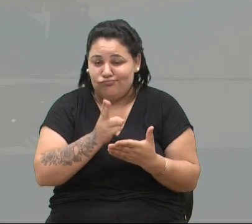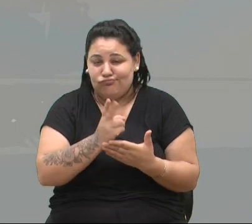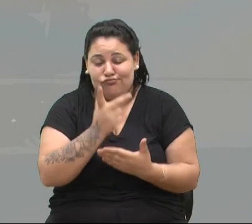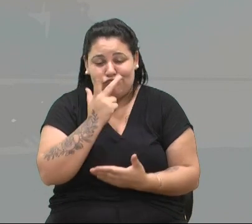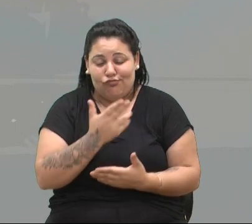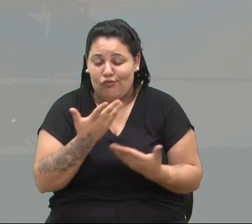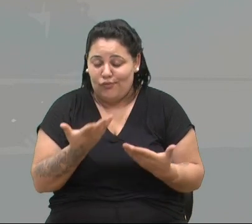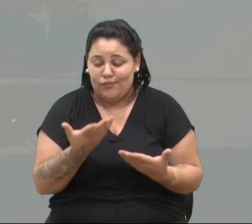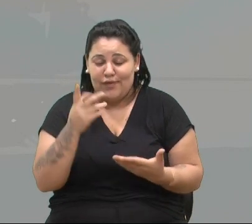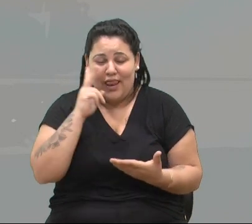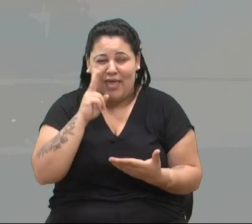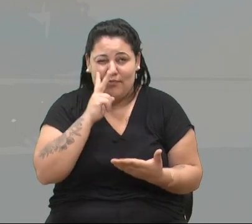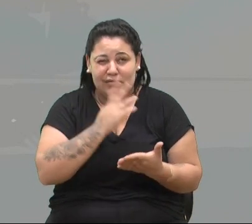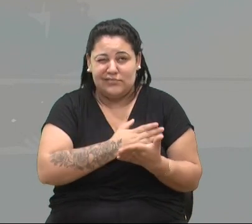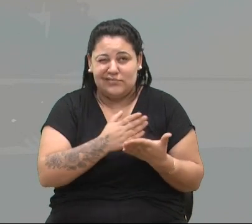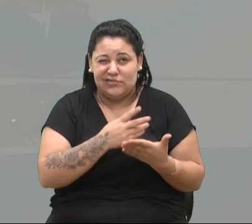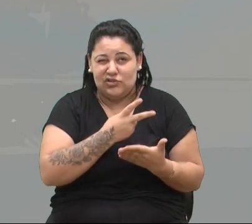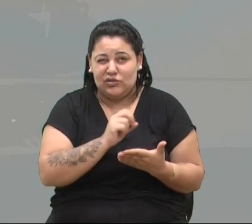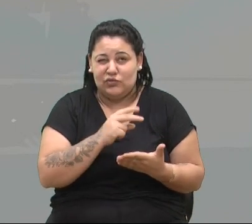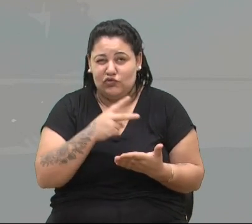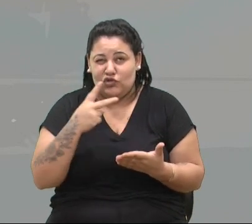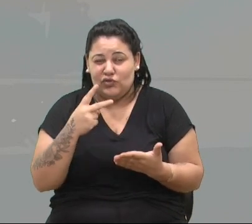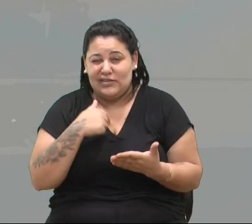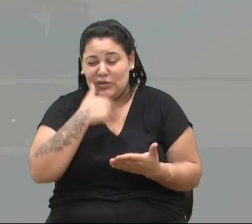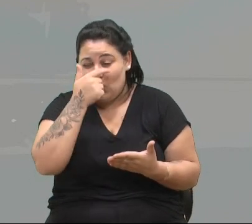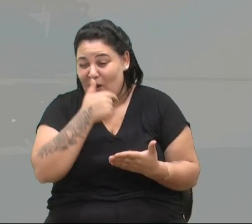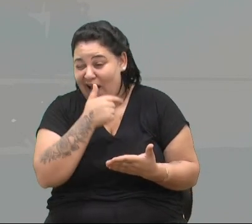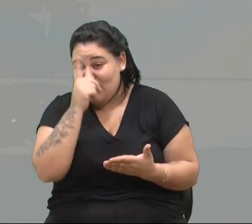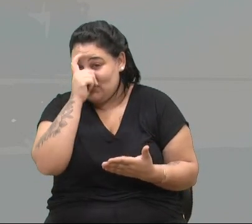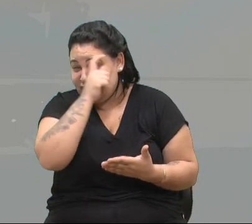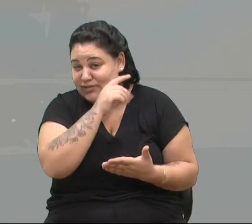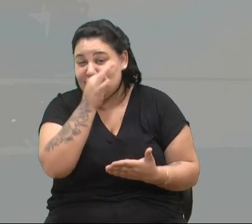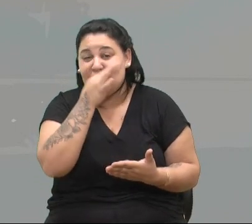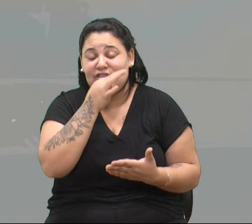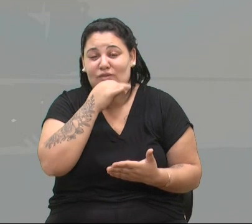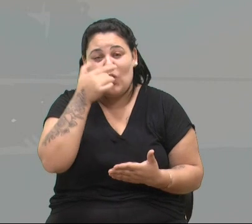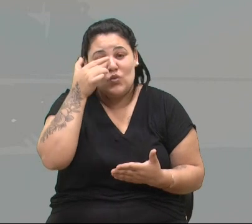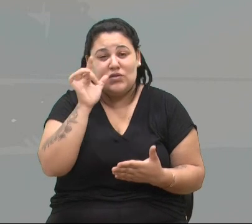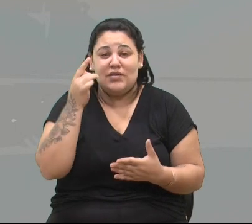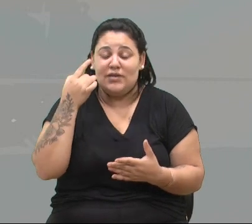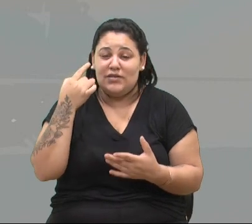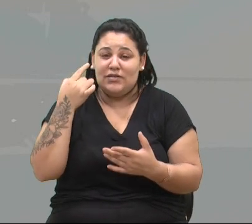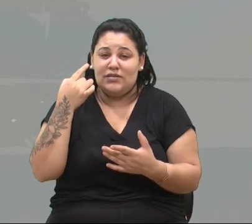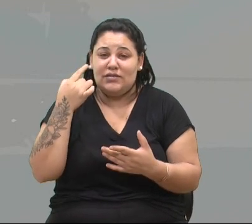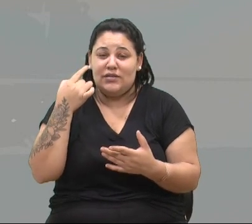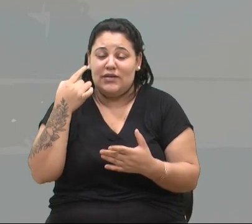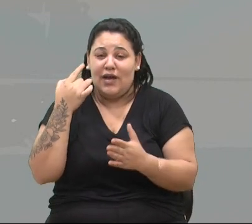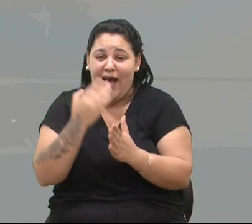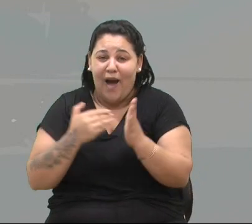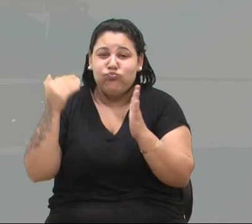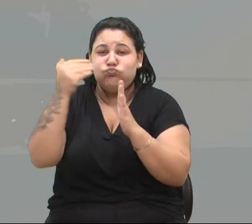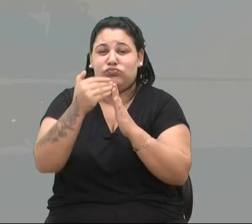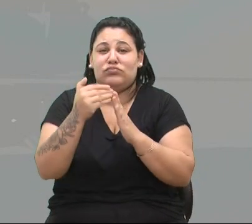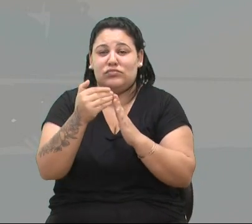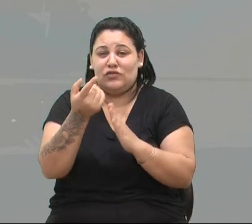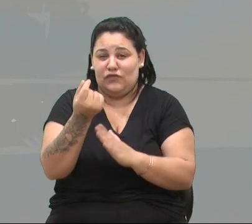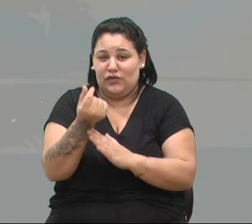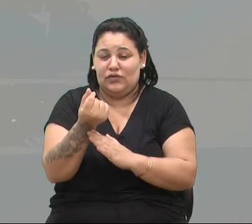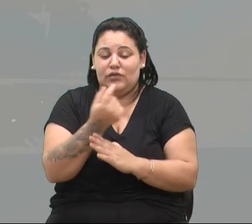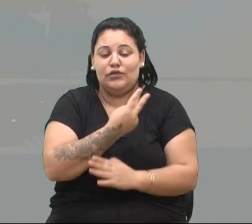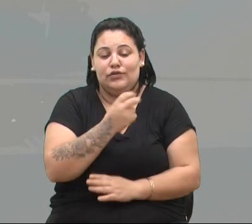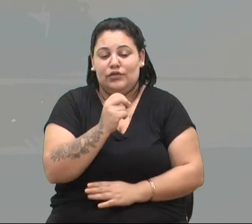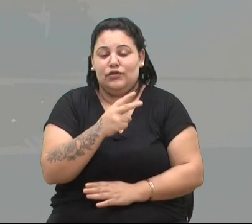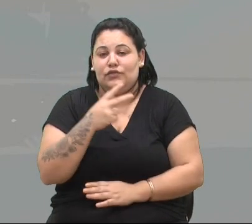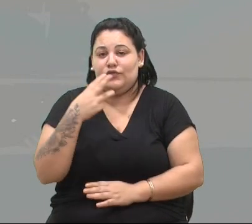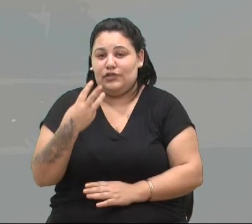início de 2022, quando eu apresentei, eu disse, acho difícil que Caxias consiga ultrapassar esse valor. E 2023 a gente